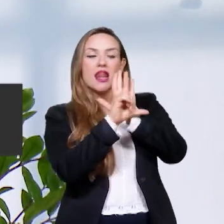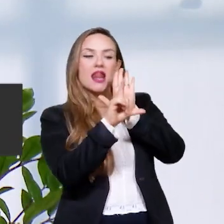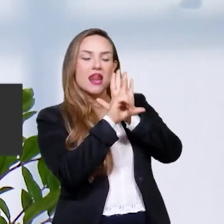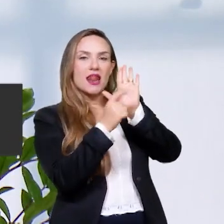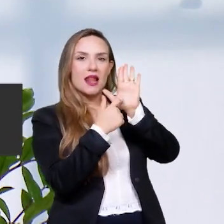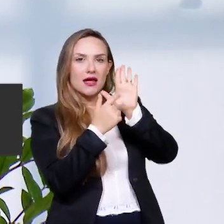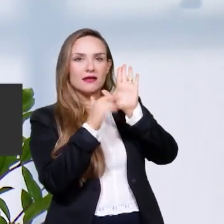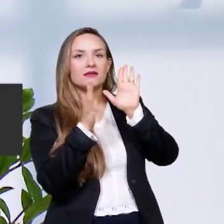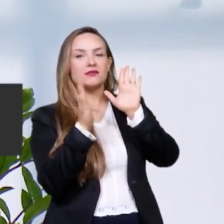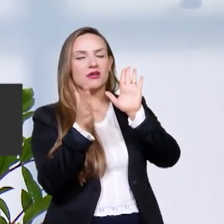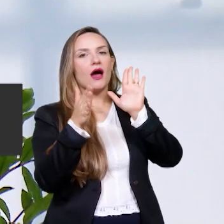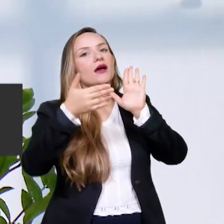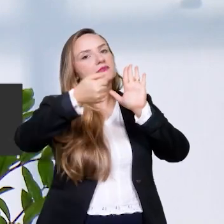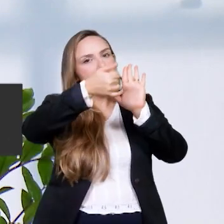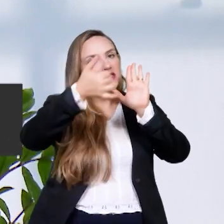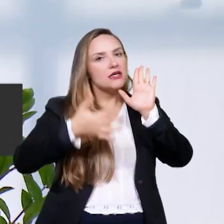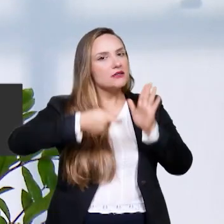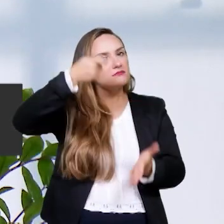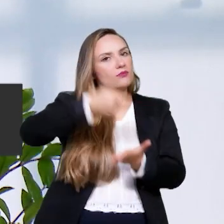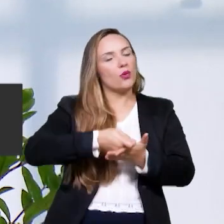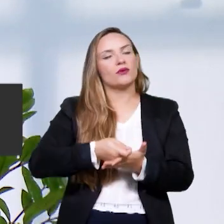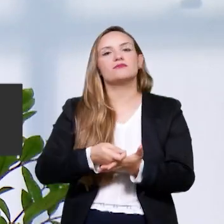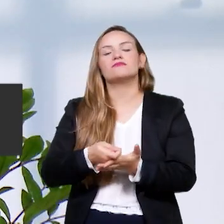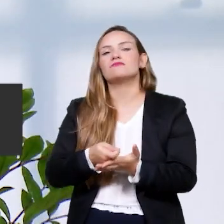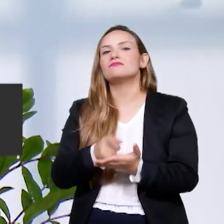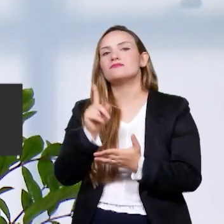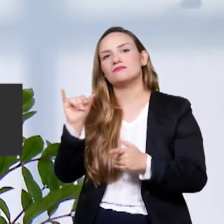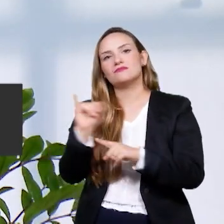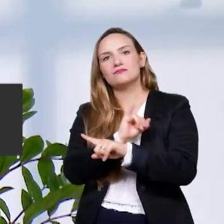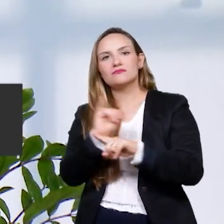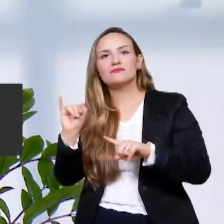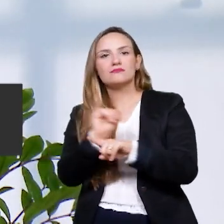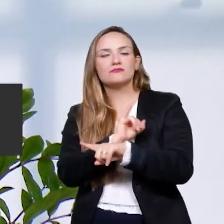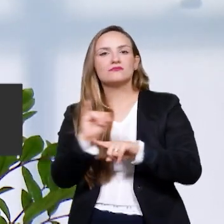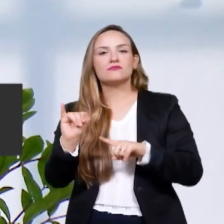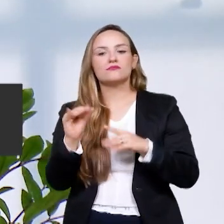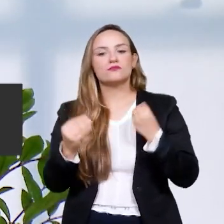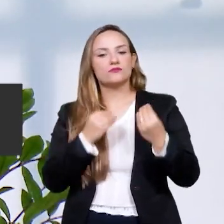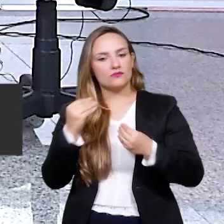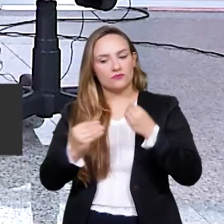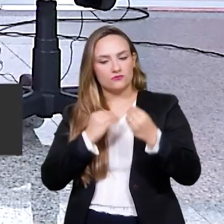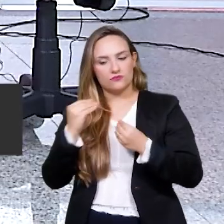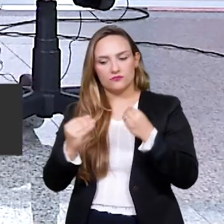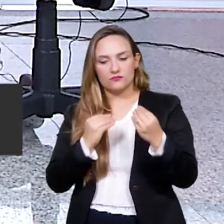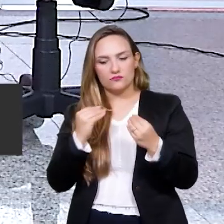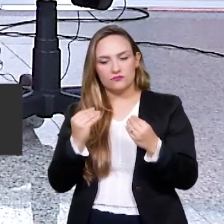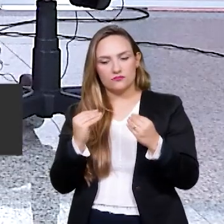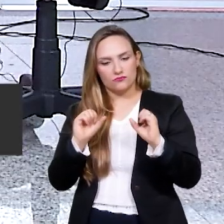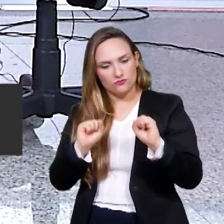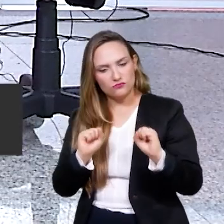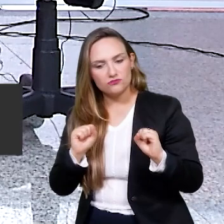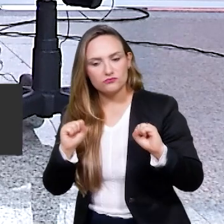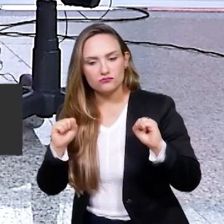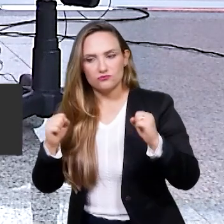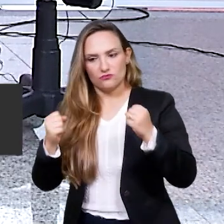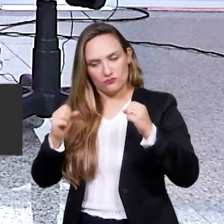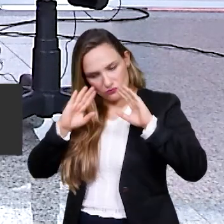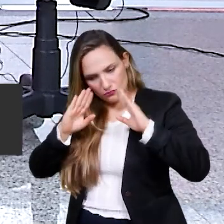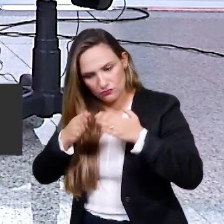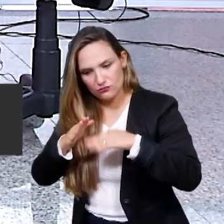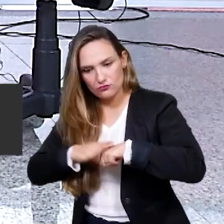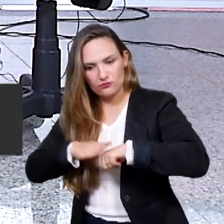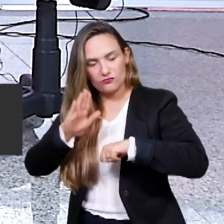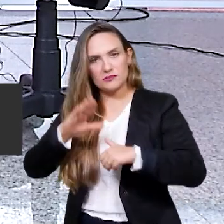a isso, e depois nós vamos falar, né, no decorrer da entrevista, é uma forma de trazer esse enfrentamento com mais